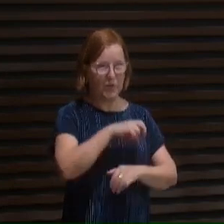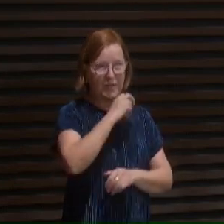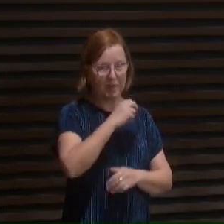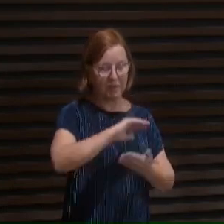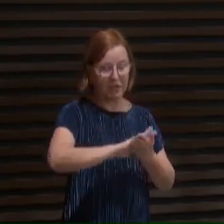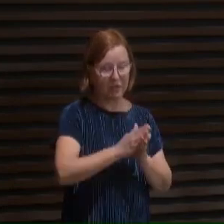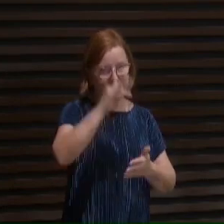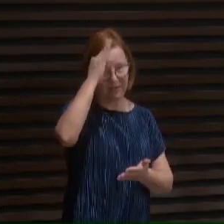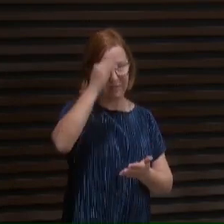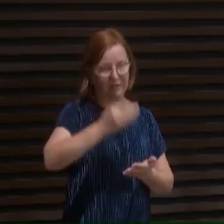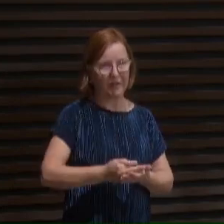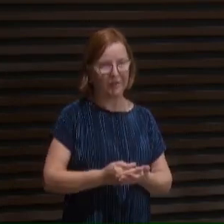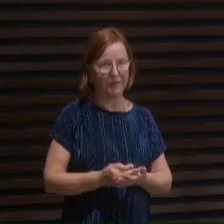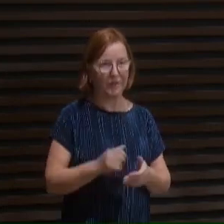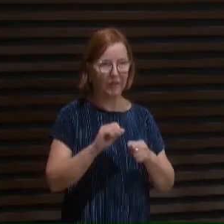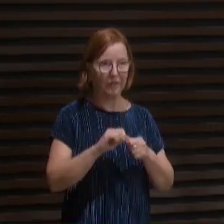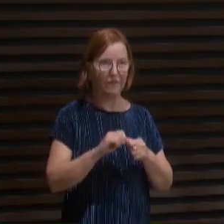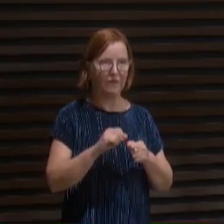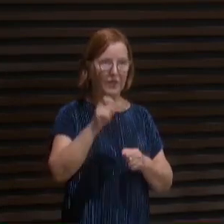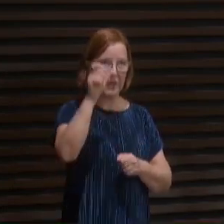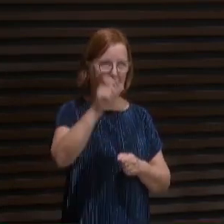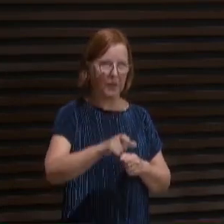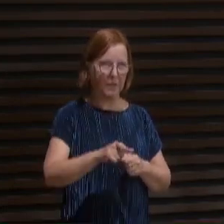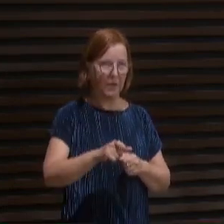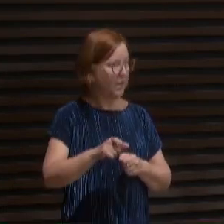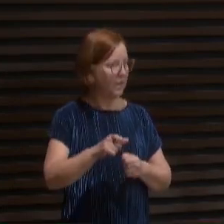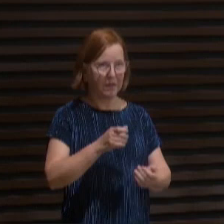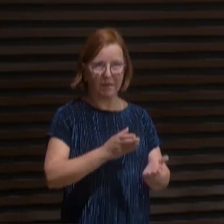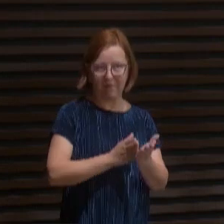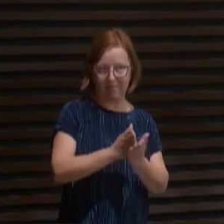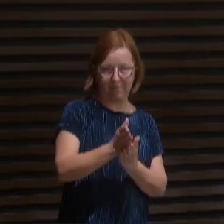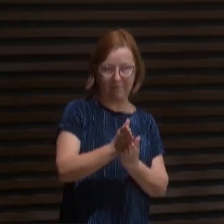fé, que faz a pessoa reprovado.